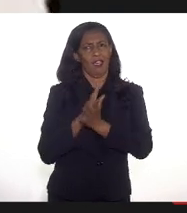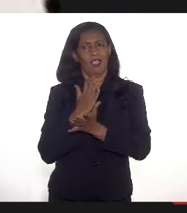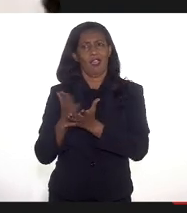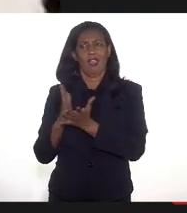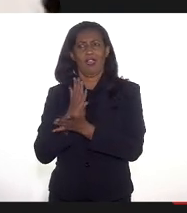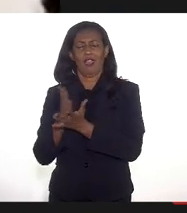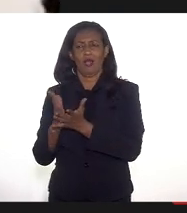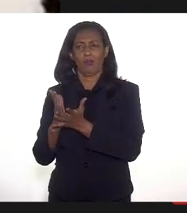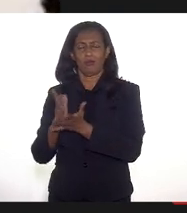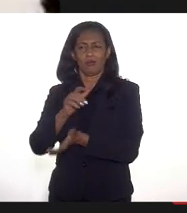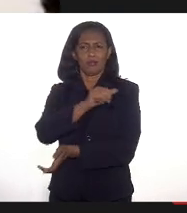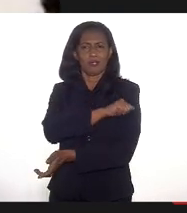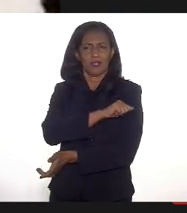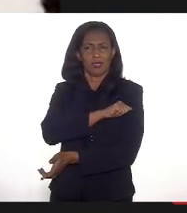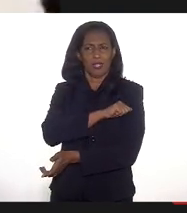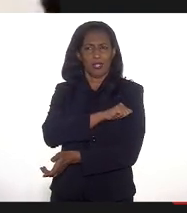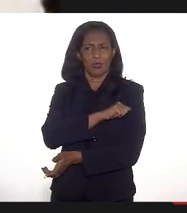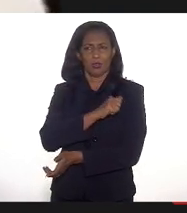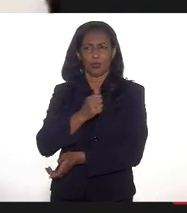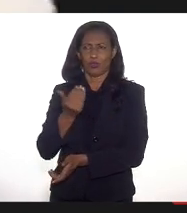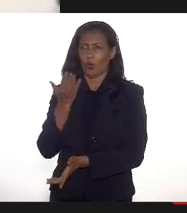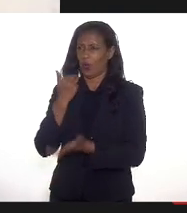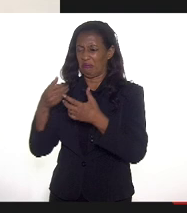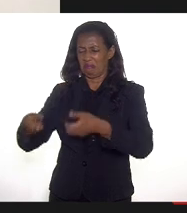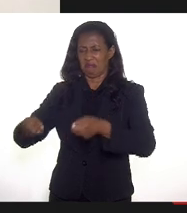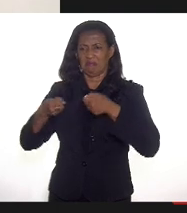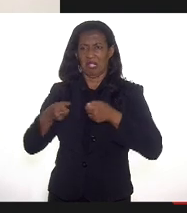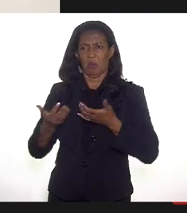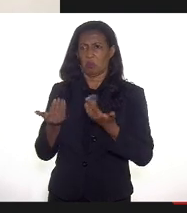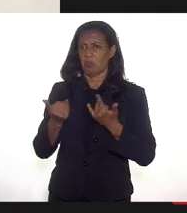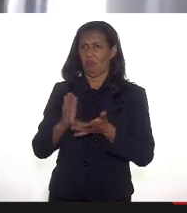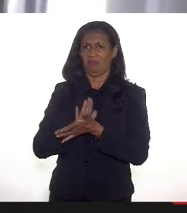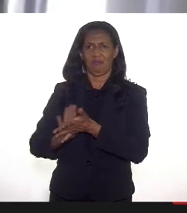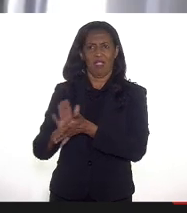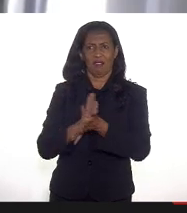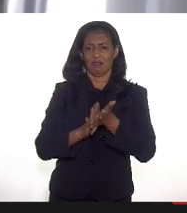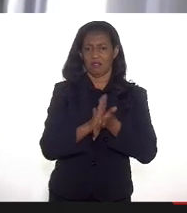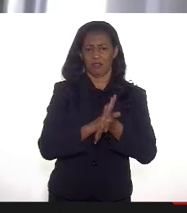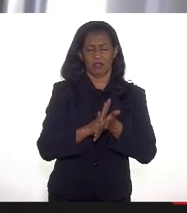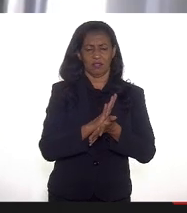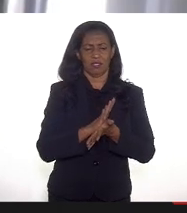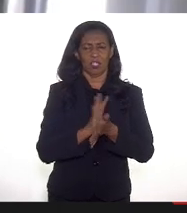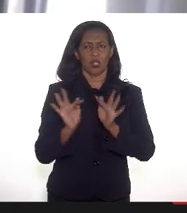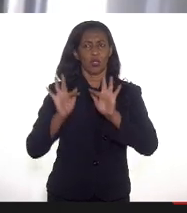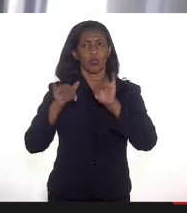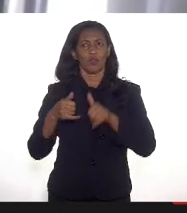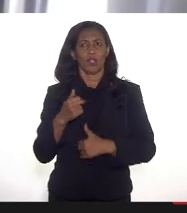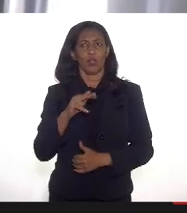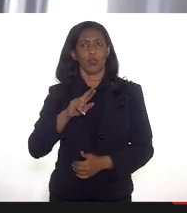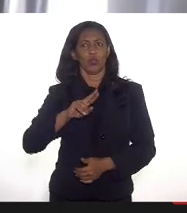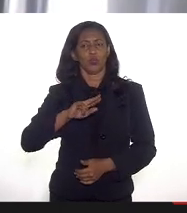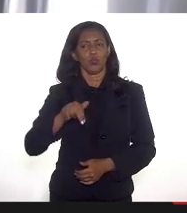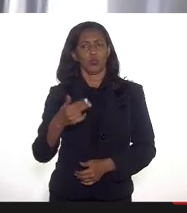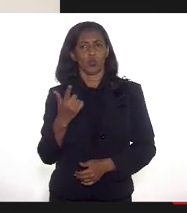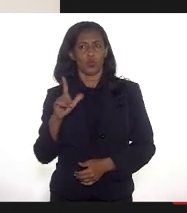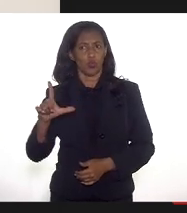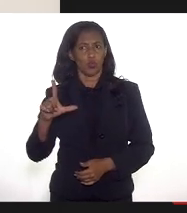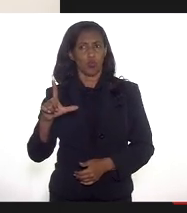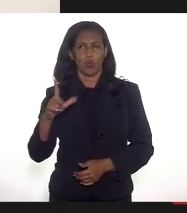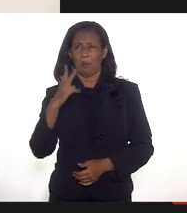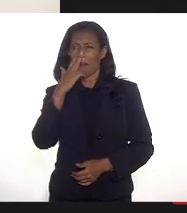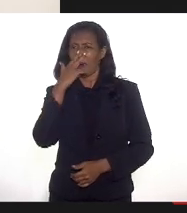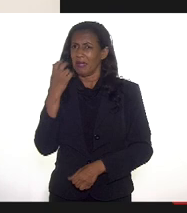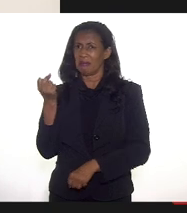de algumas unidades relataram não terem recebido, e em final de julho essa distribuição foi